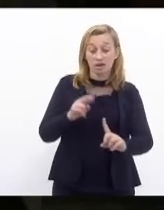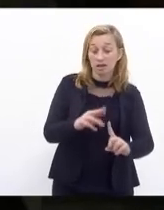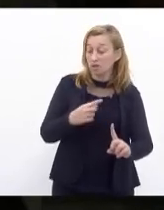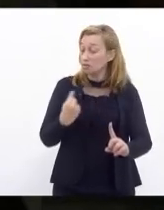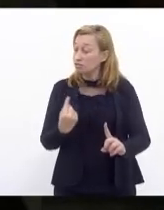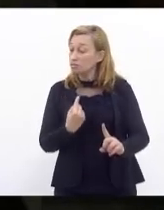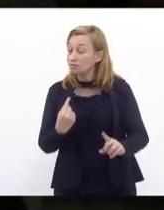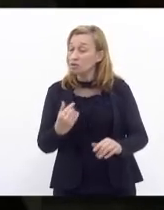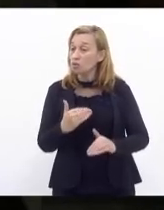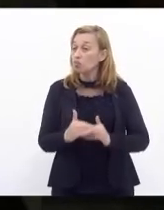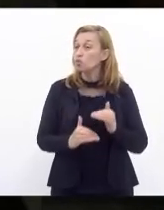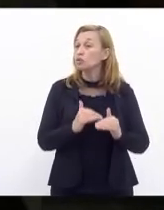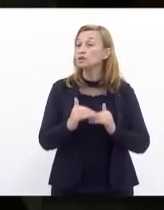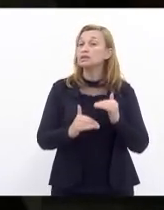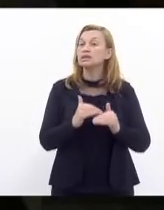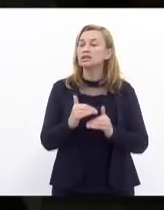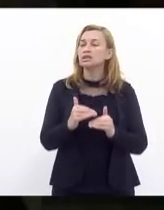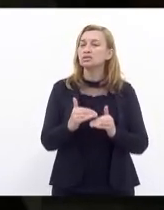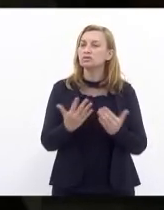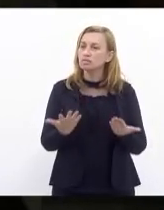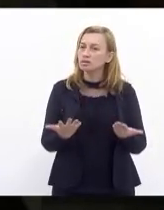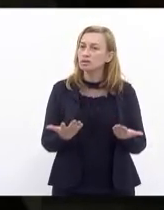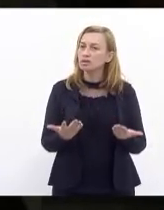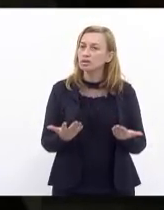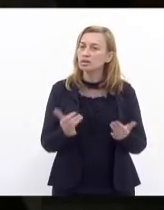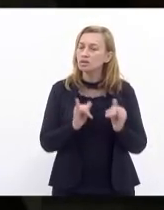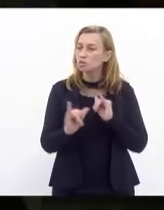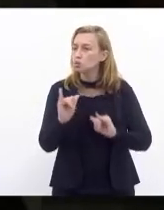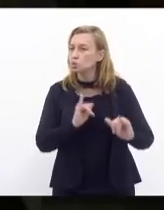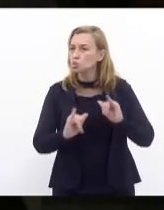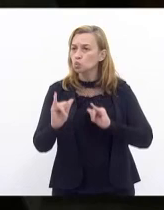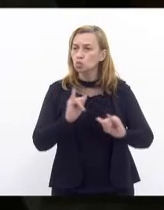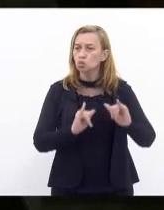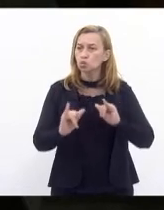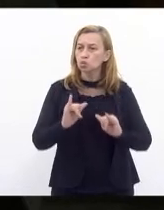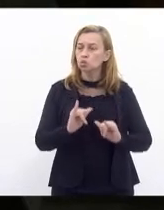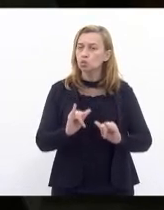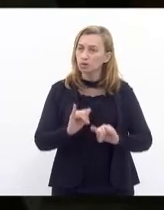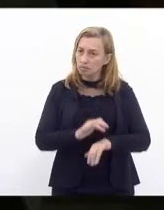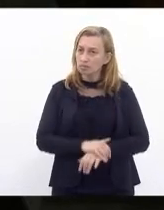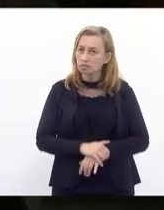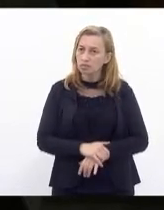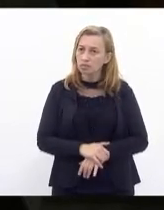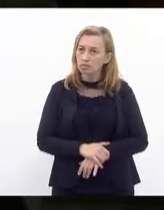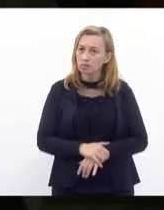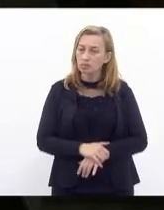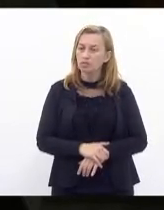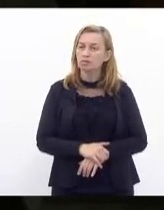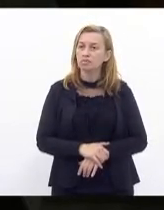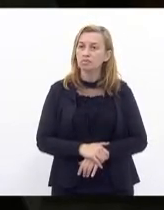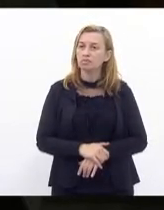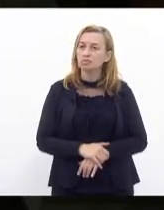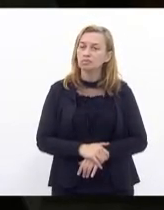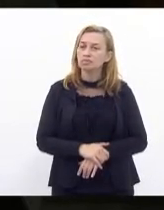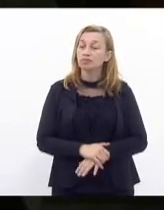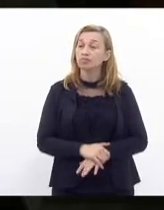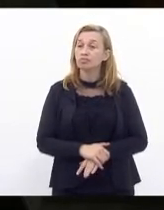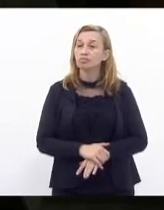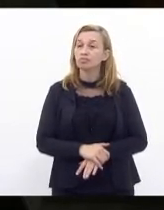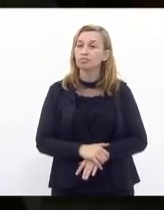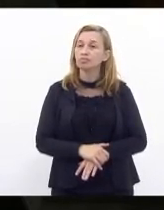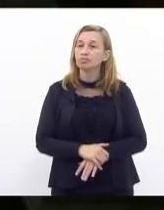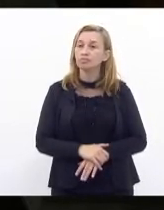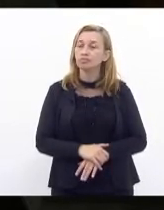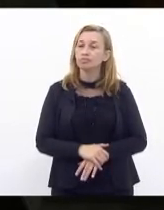um processo formativo de caráter permanente e transversal, ou seja,